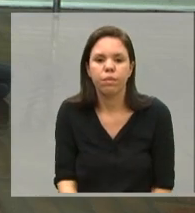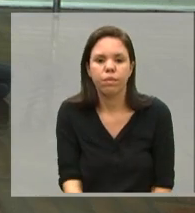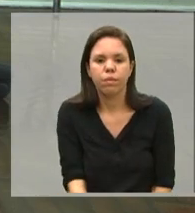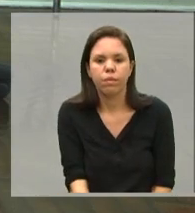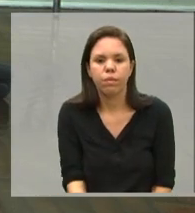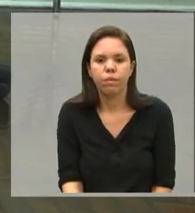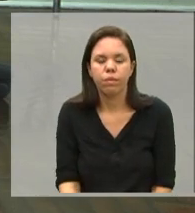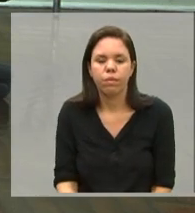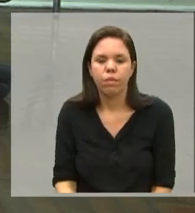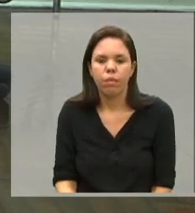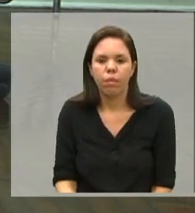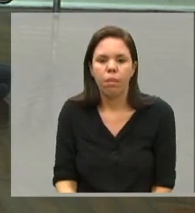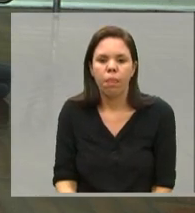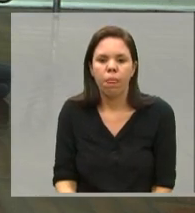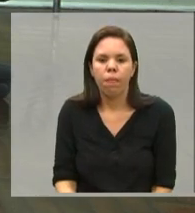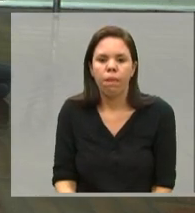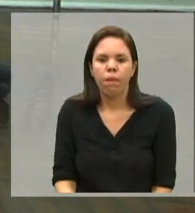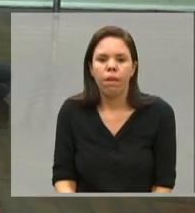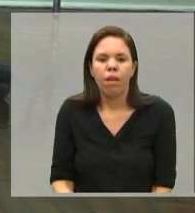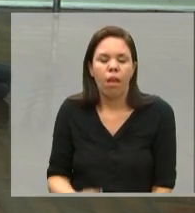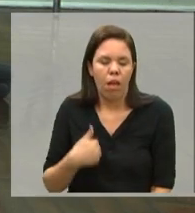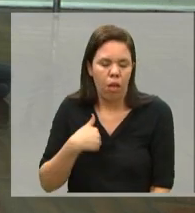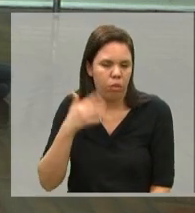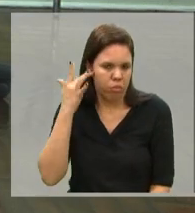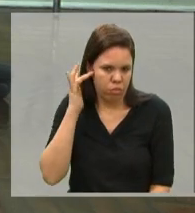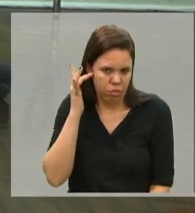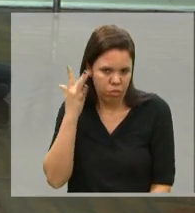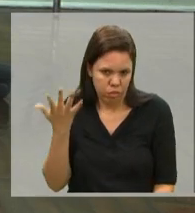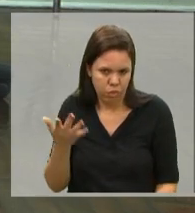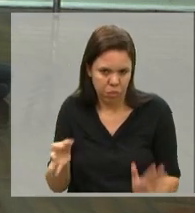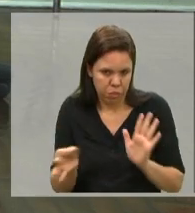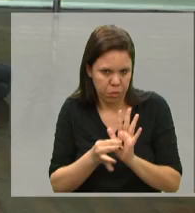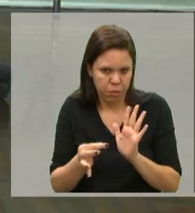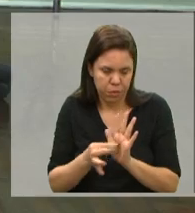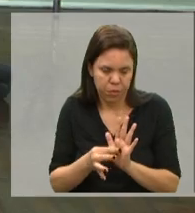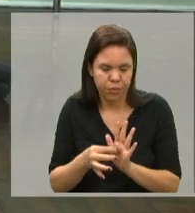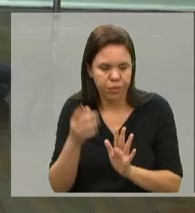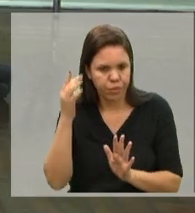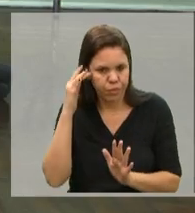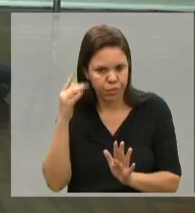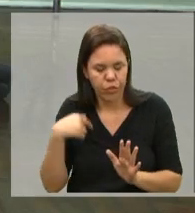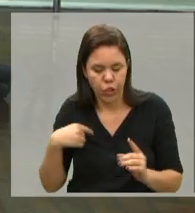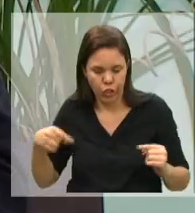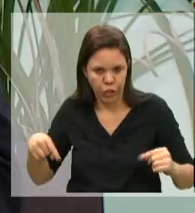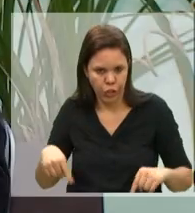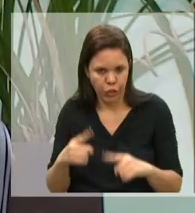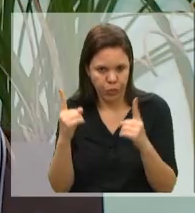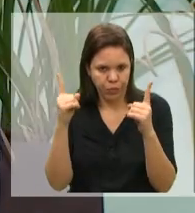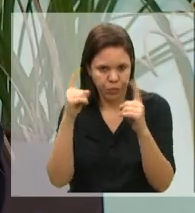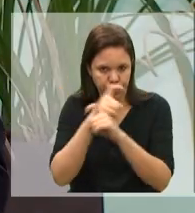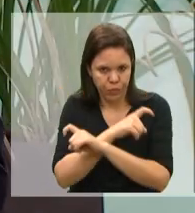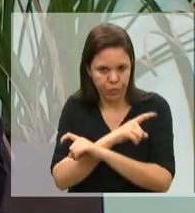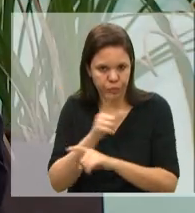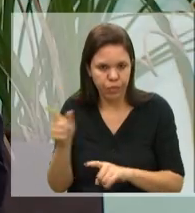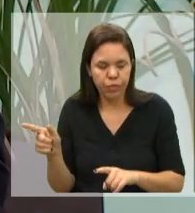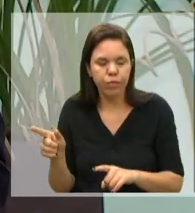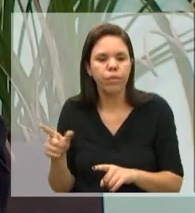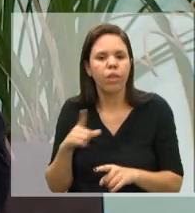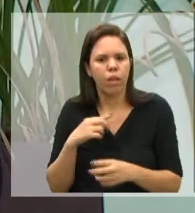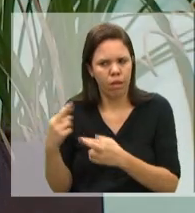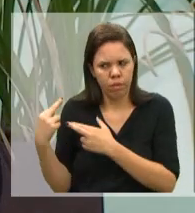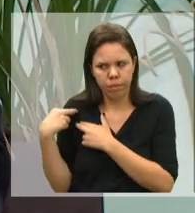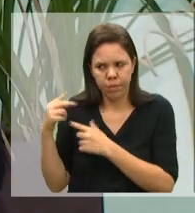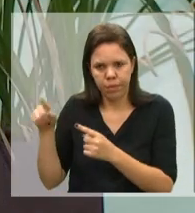No meu entender, eu acho que há um desafio enquanto instituição de ensino superior. Como